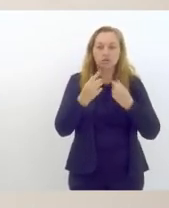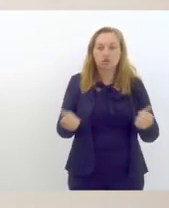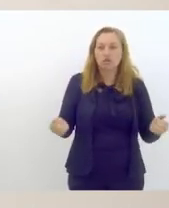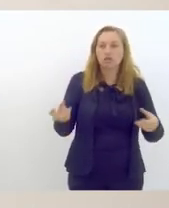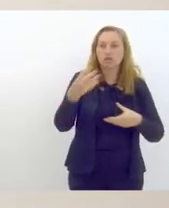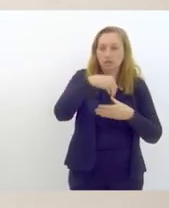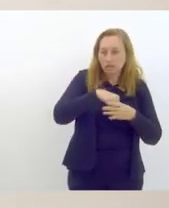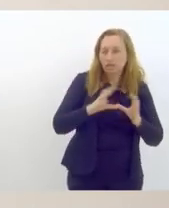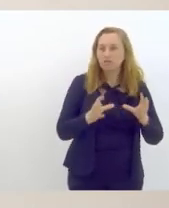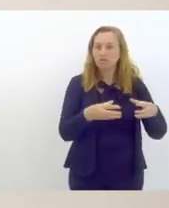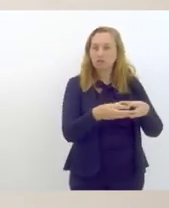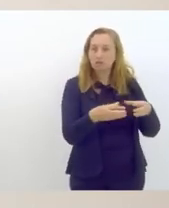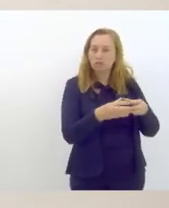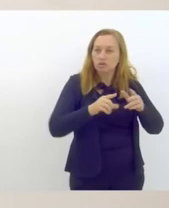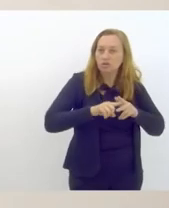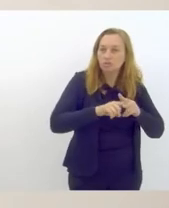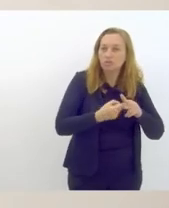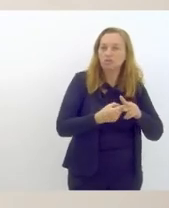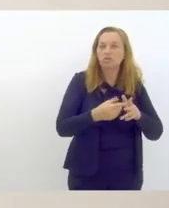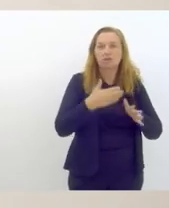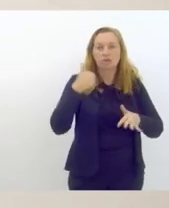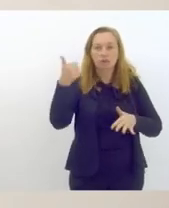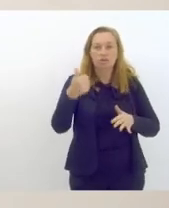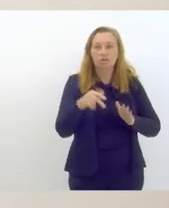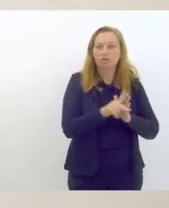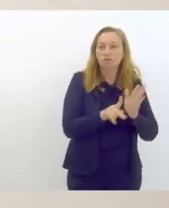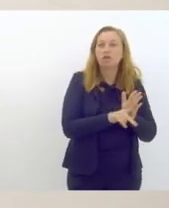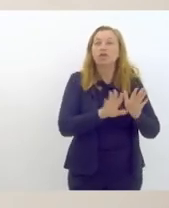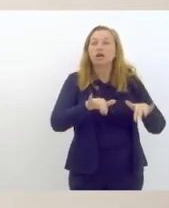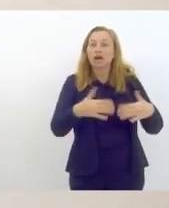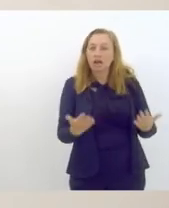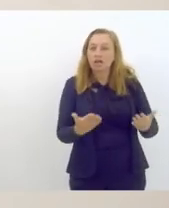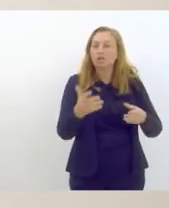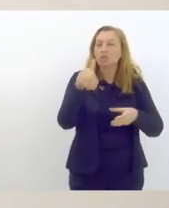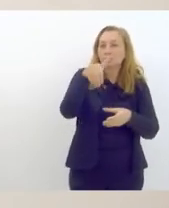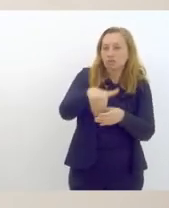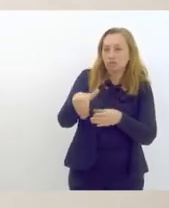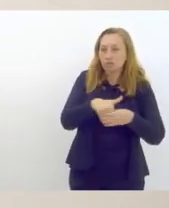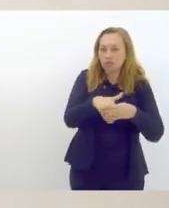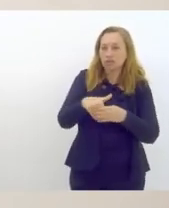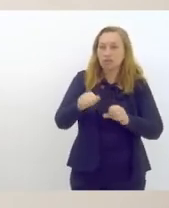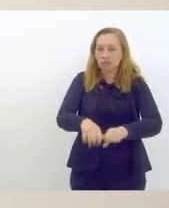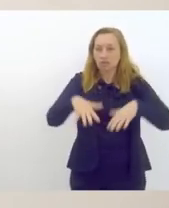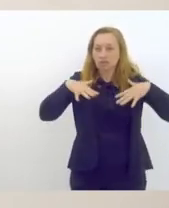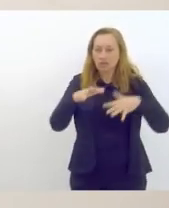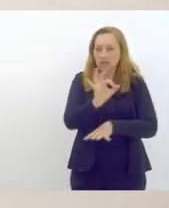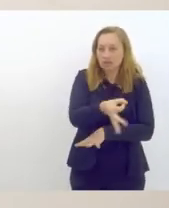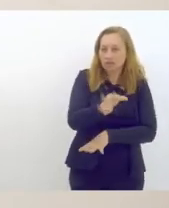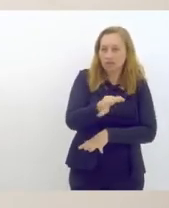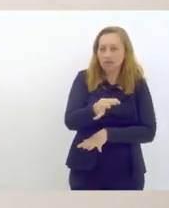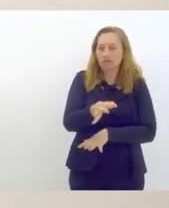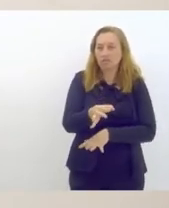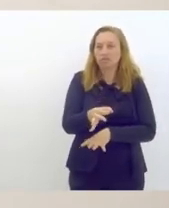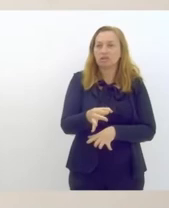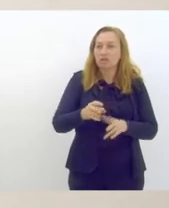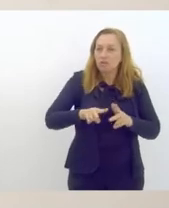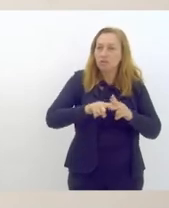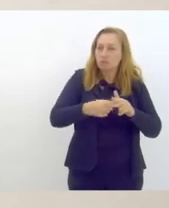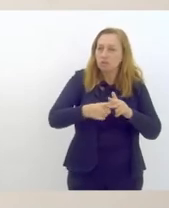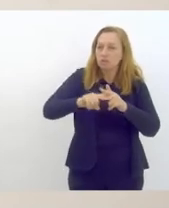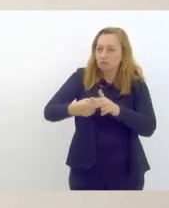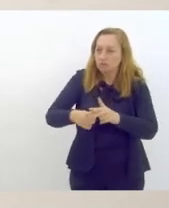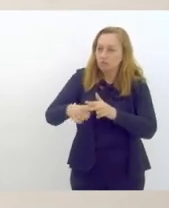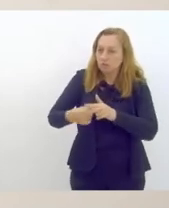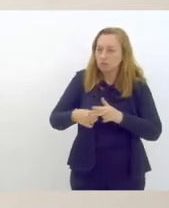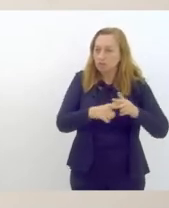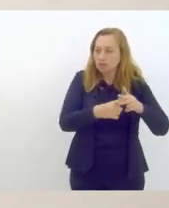comissões, aperfeiçoados os projetos, e aí, quando votado no plenário, certamente já vai ser com uma concertação, né, a